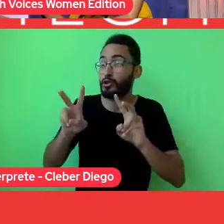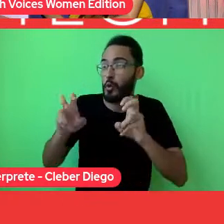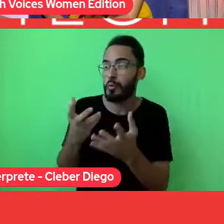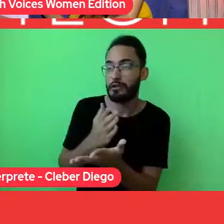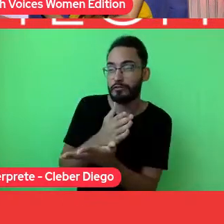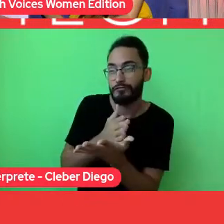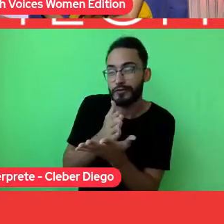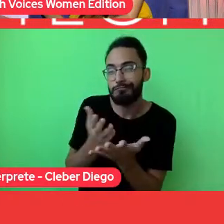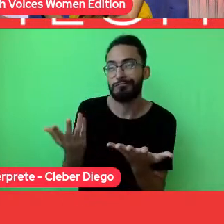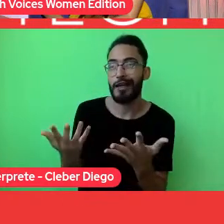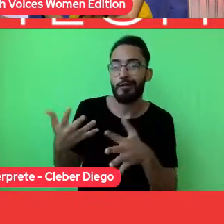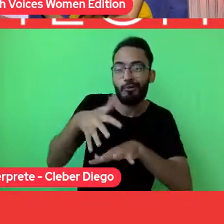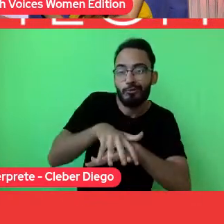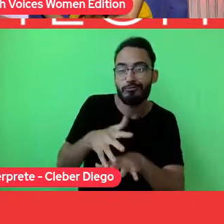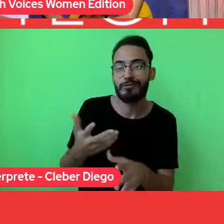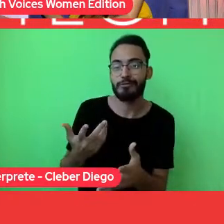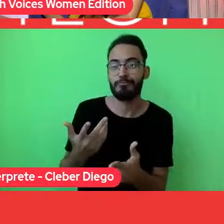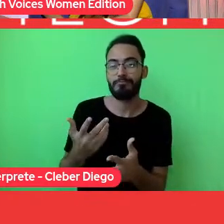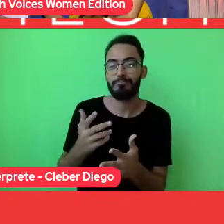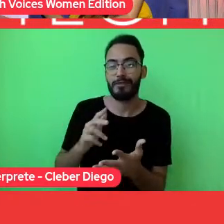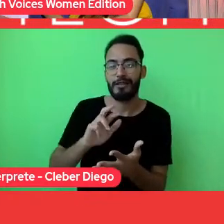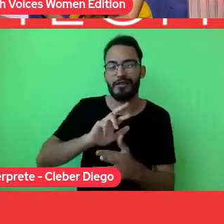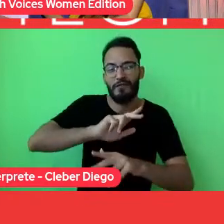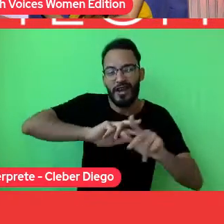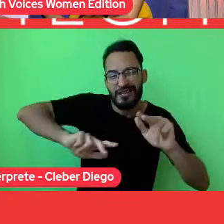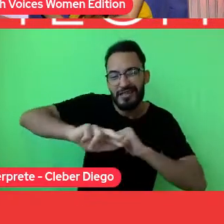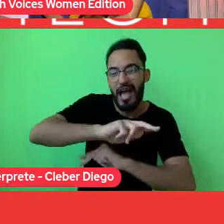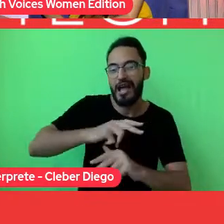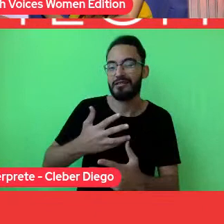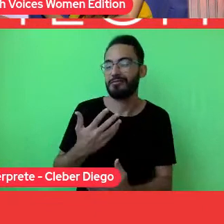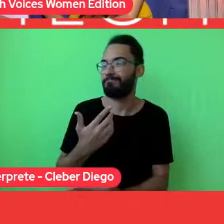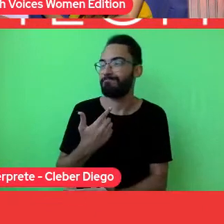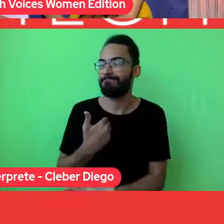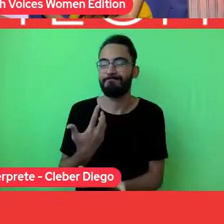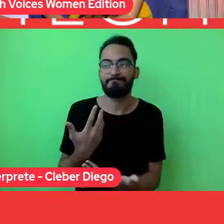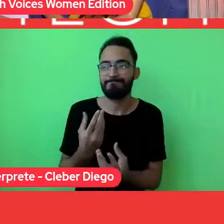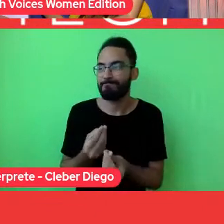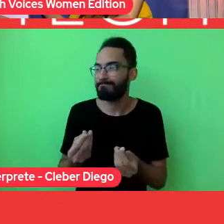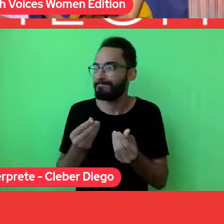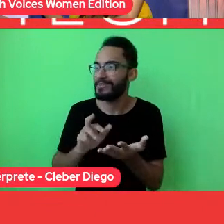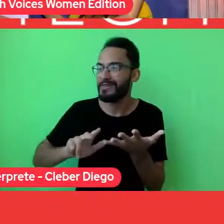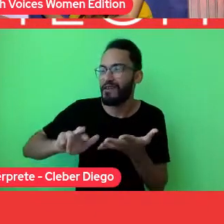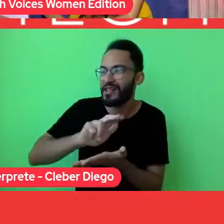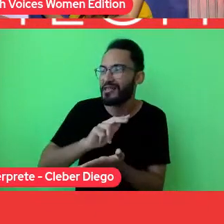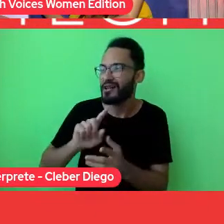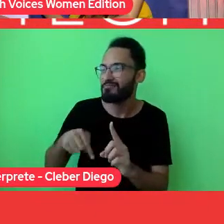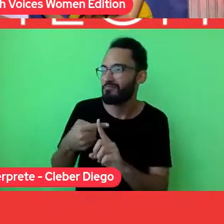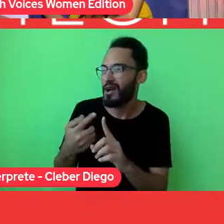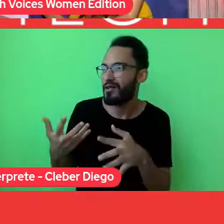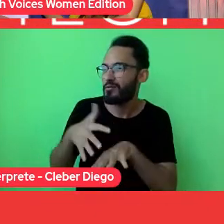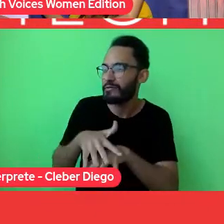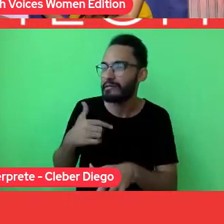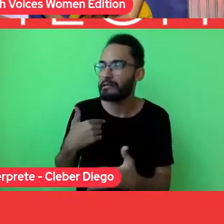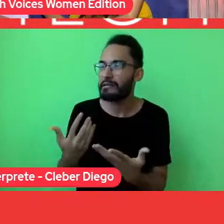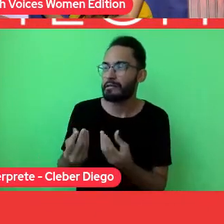né, o ambiente corporativo, mas eu falei: Nath, bacana, me ajuda e vamos começar a estudar o assunto, né?